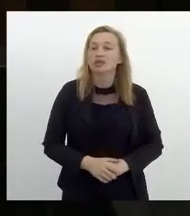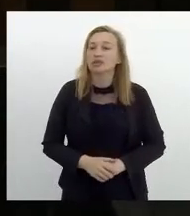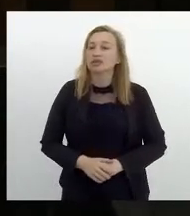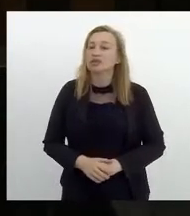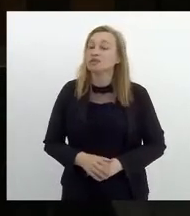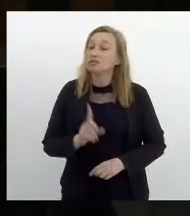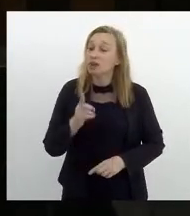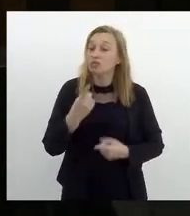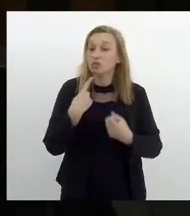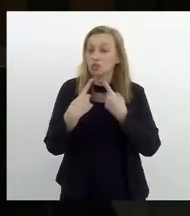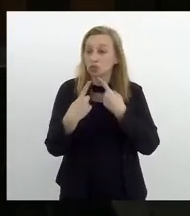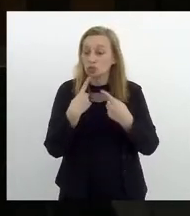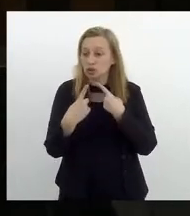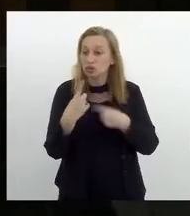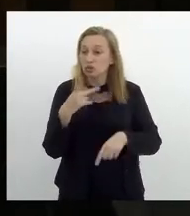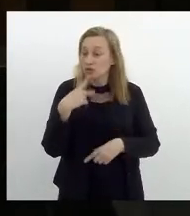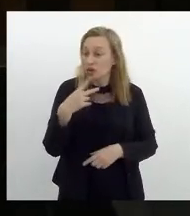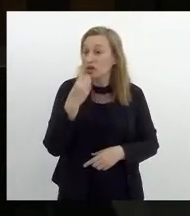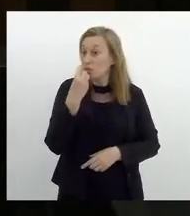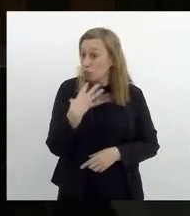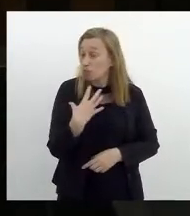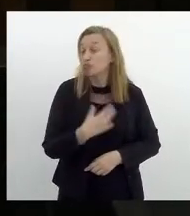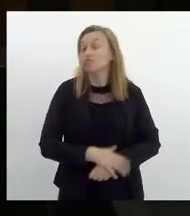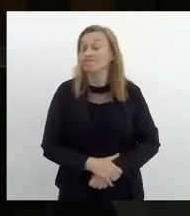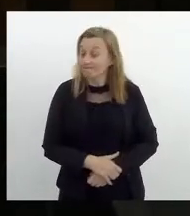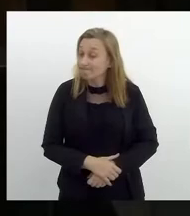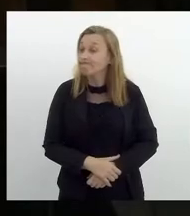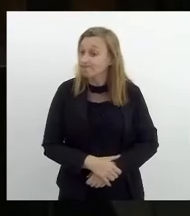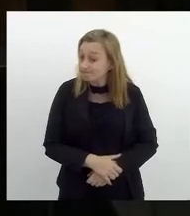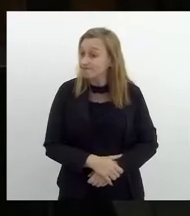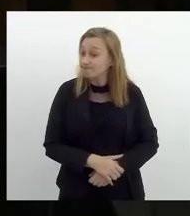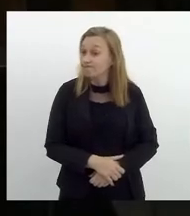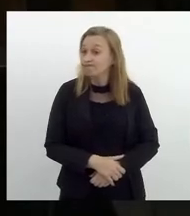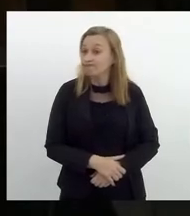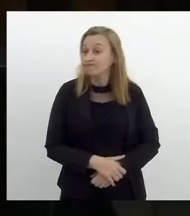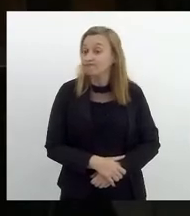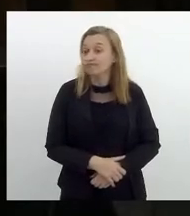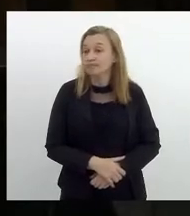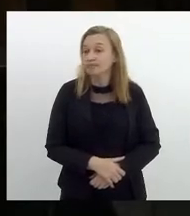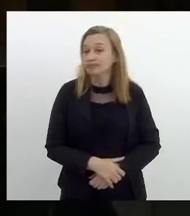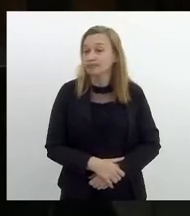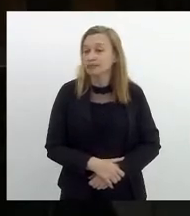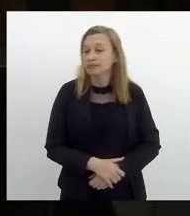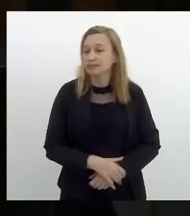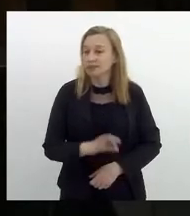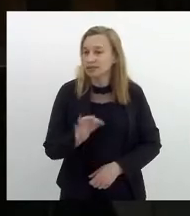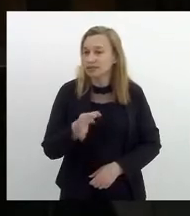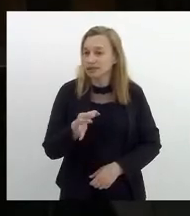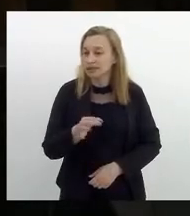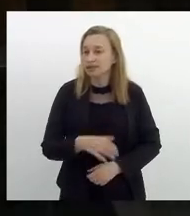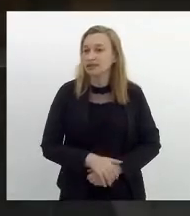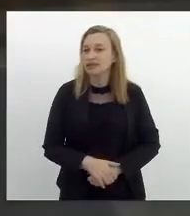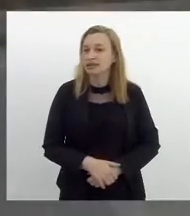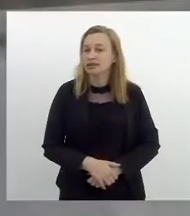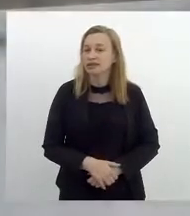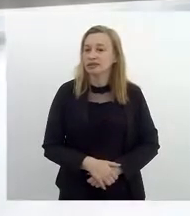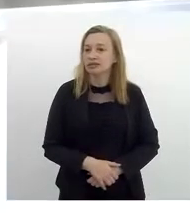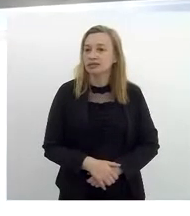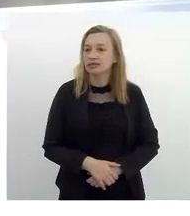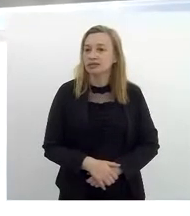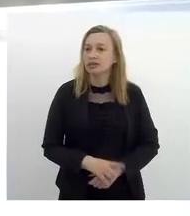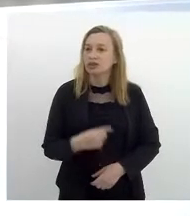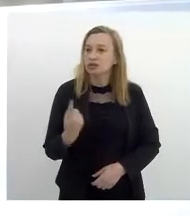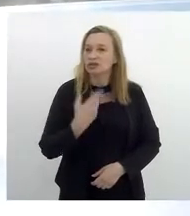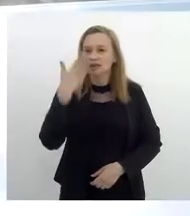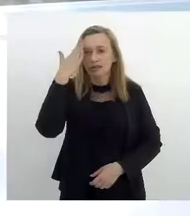é um debate que eu digo que é o bom debate, para ser bem claro em relação a isso. Nós